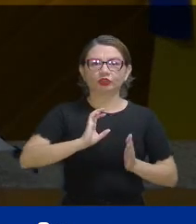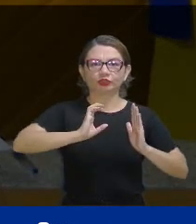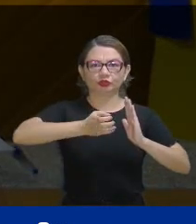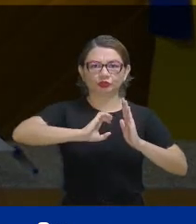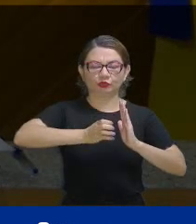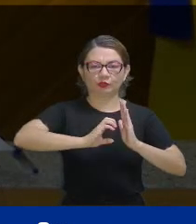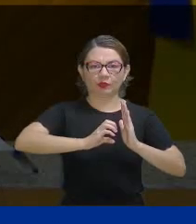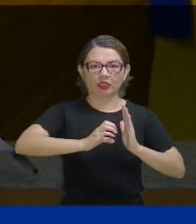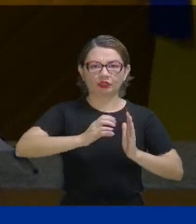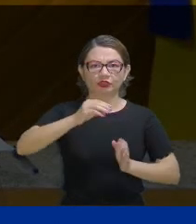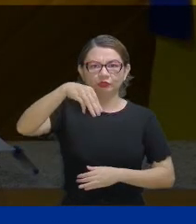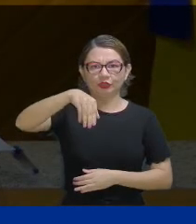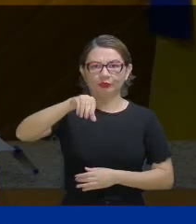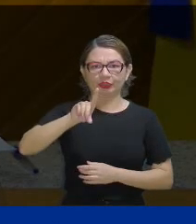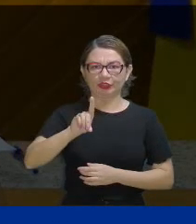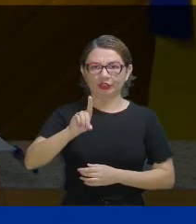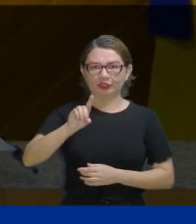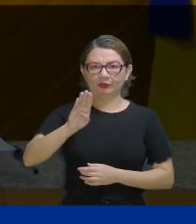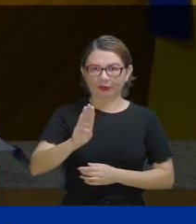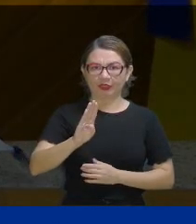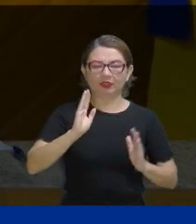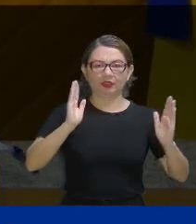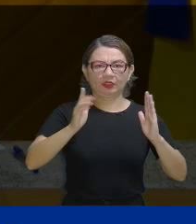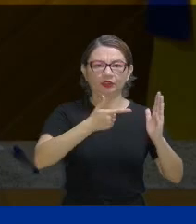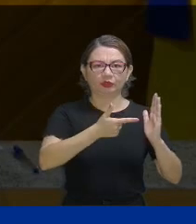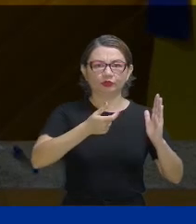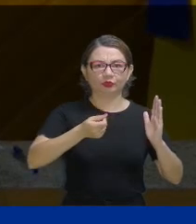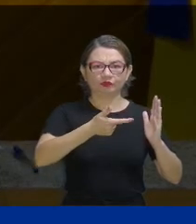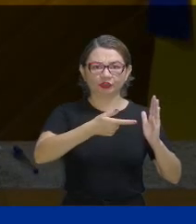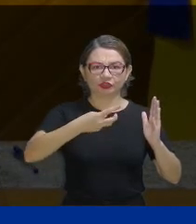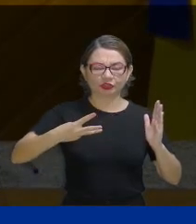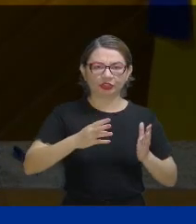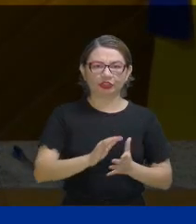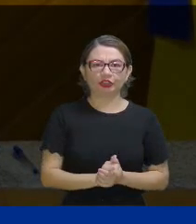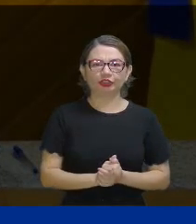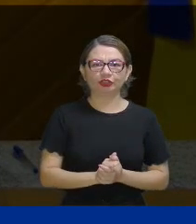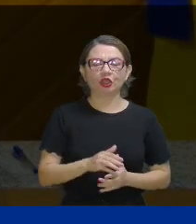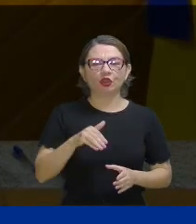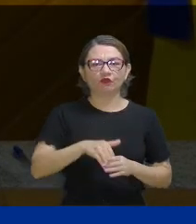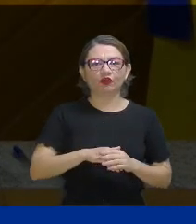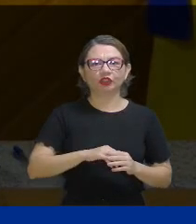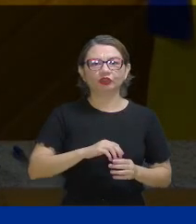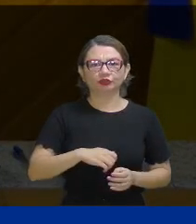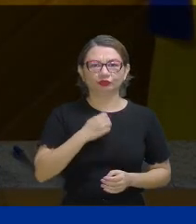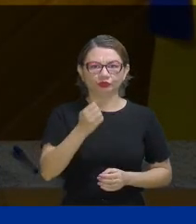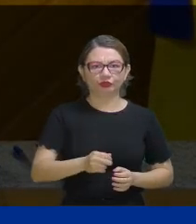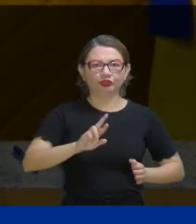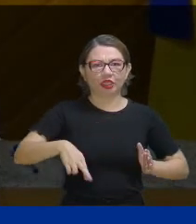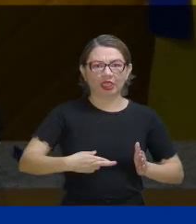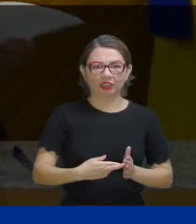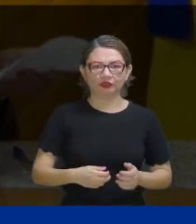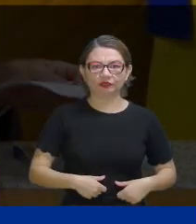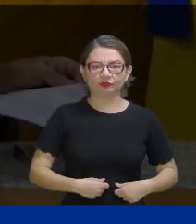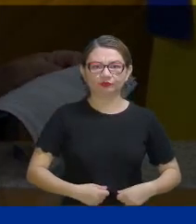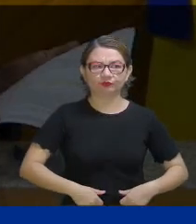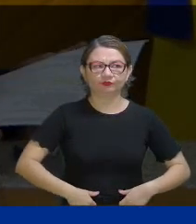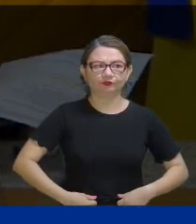Partido Movimento Democrático MDB referente ao exercício financeiro de 2023, no termo voto do juiz relator. É isso, né, senhor relator?